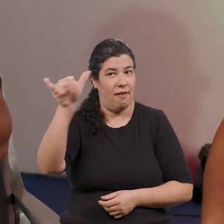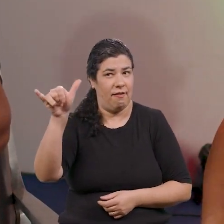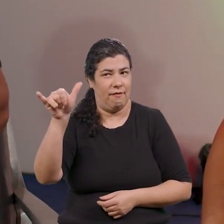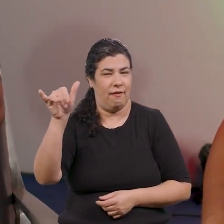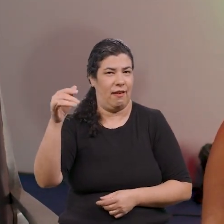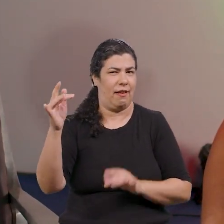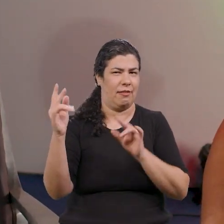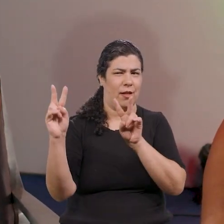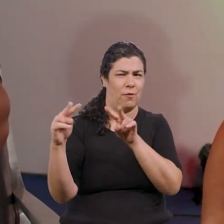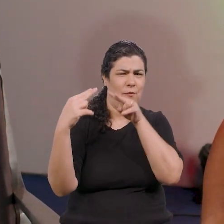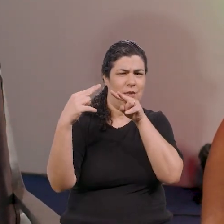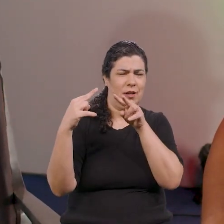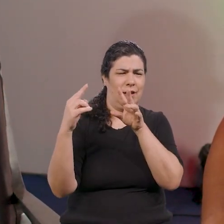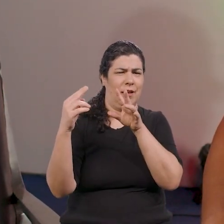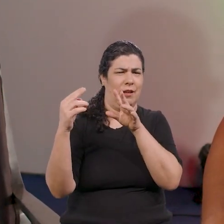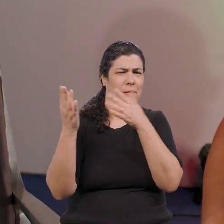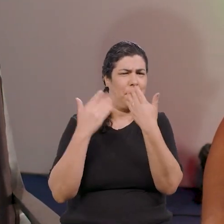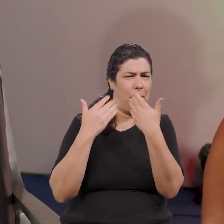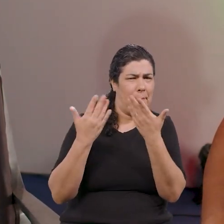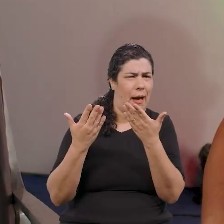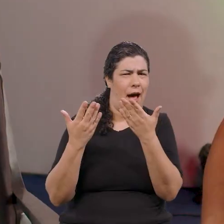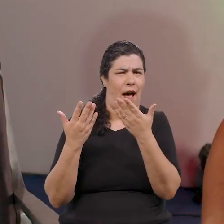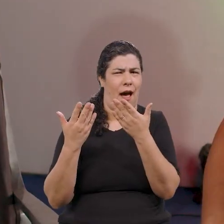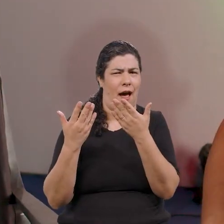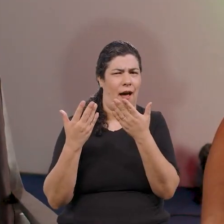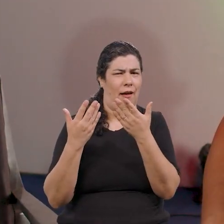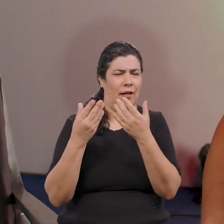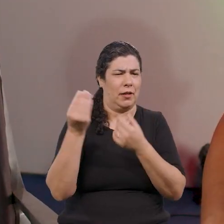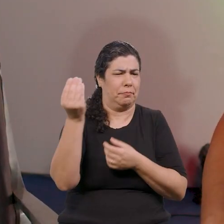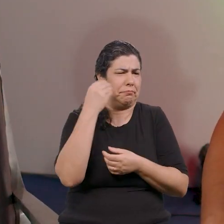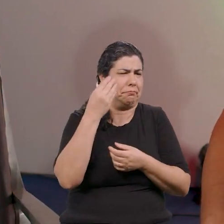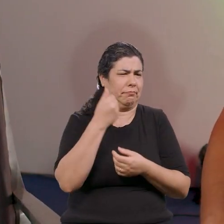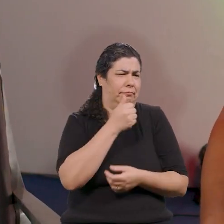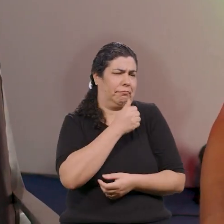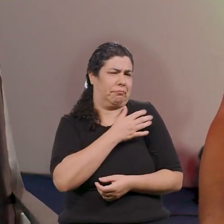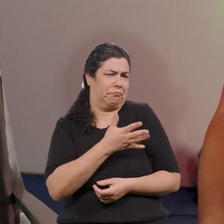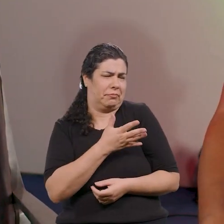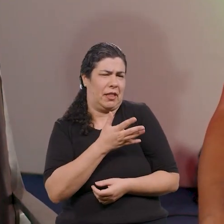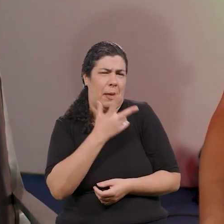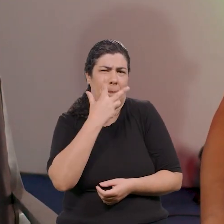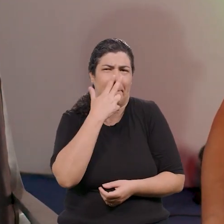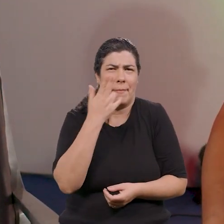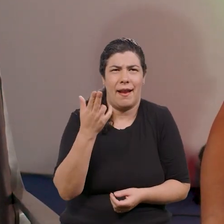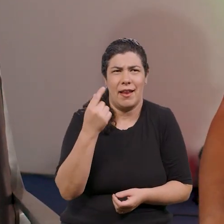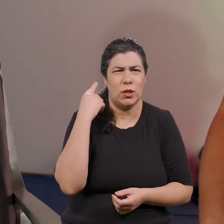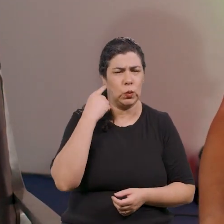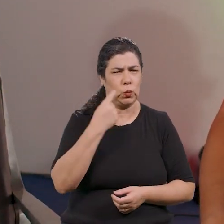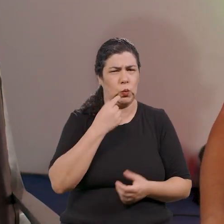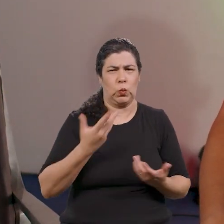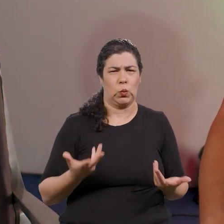perto, e não voltam a falar comigo, principalmente por eu ser surdo.